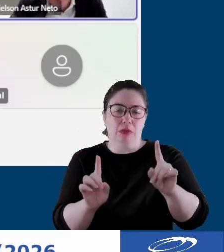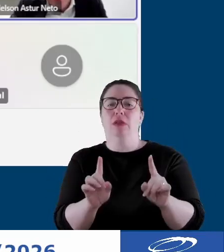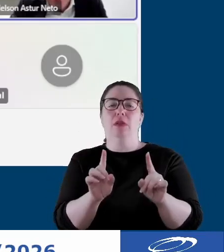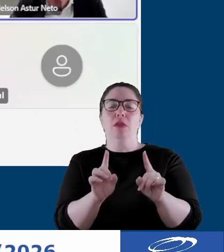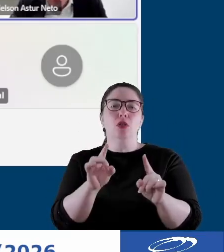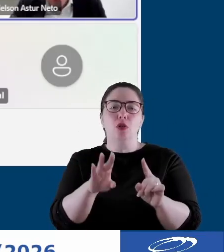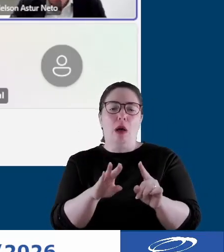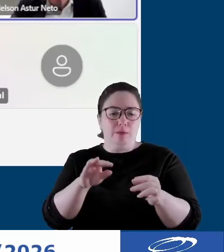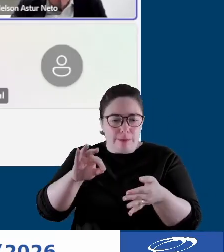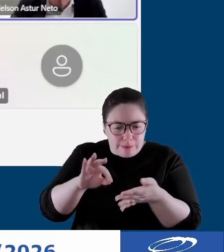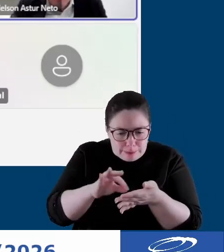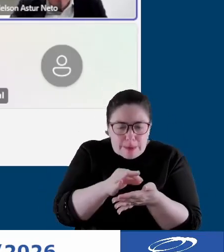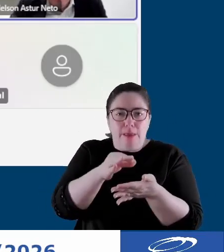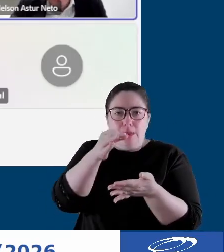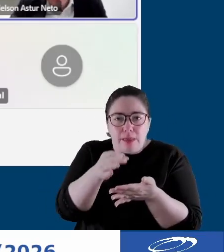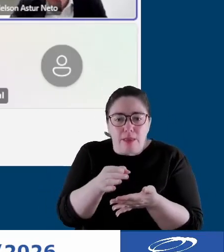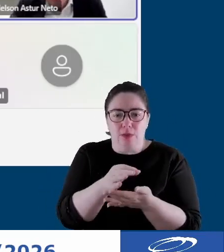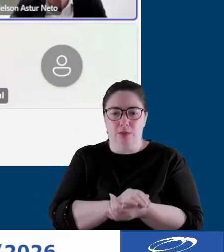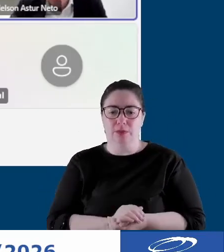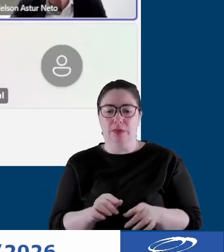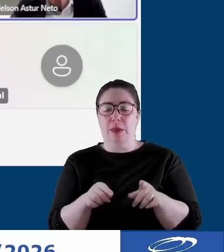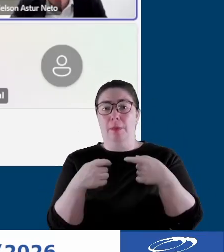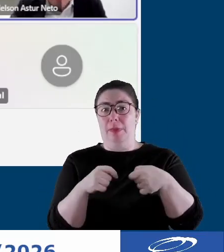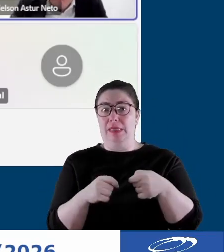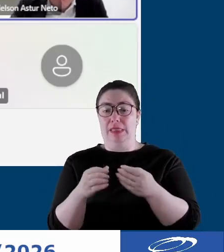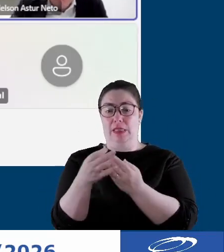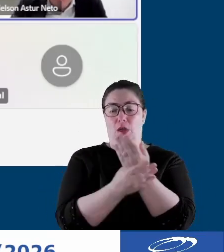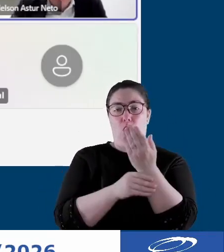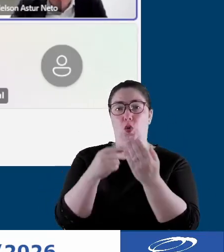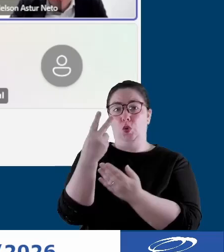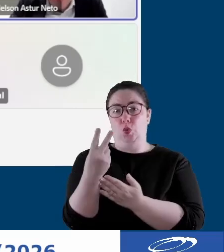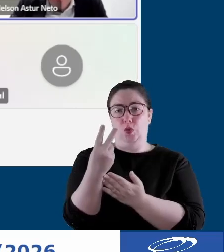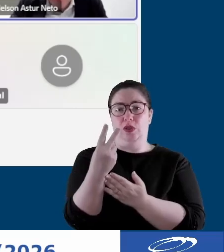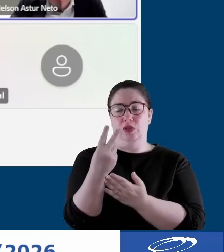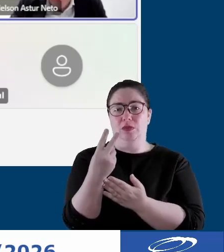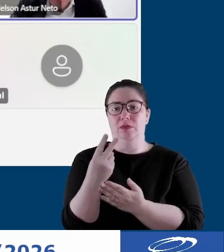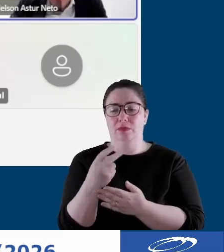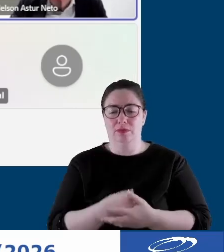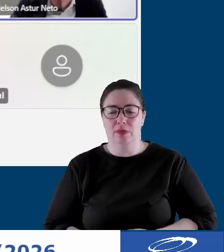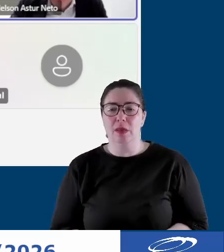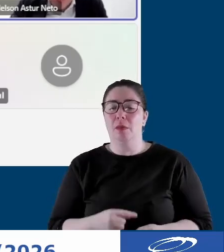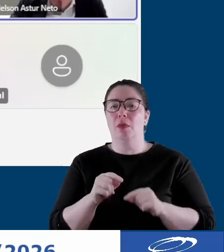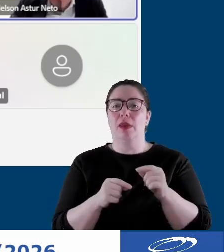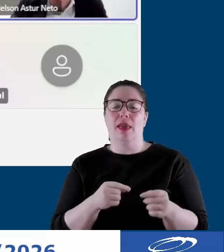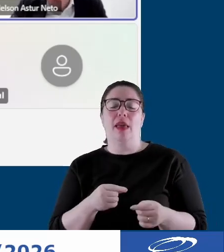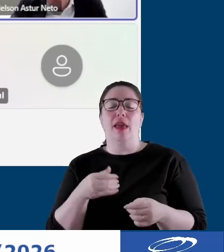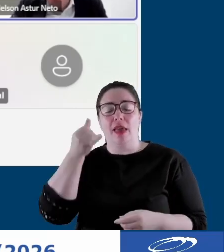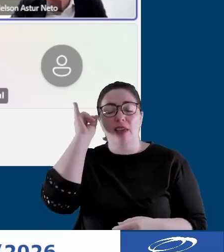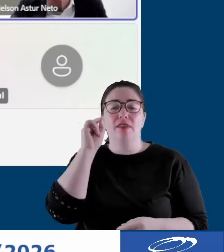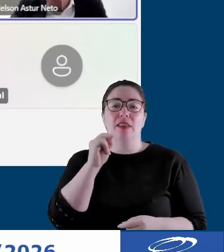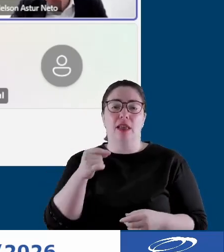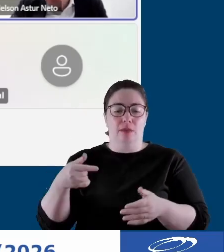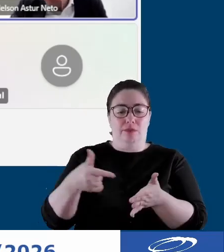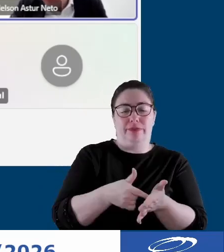invasivas, o uso de 2 luvas para evitar perfurações e contaminações, diminuir ao máximo o tempo